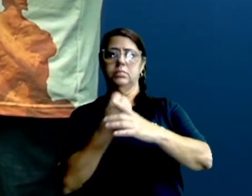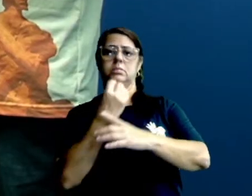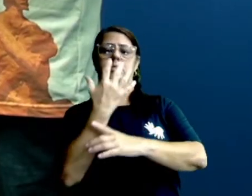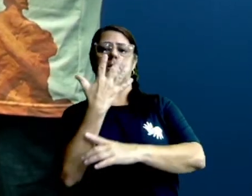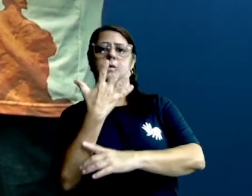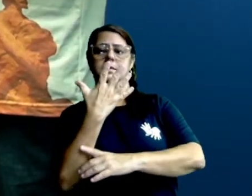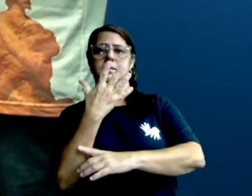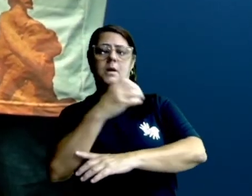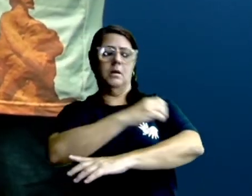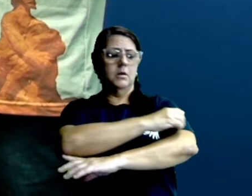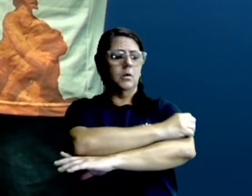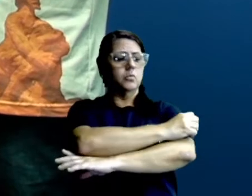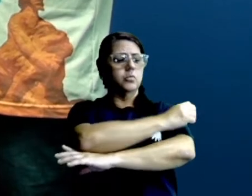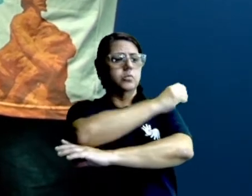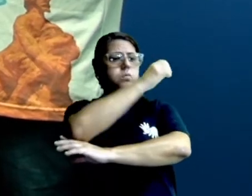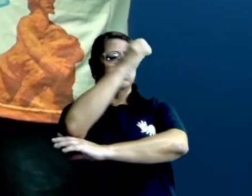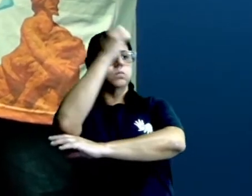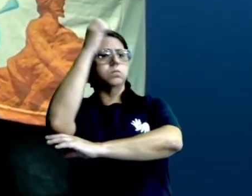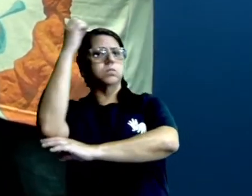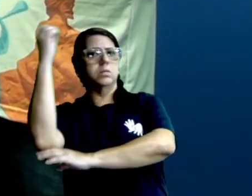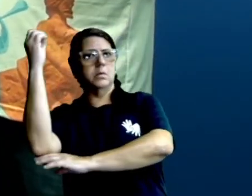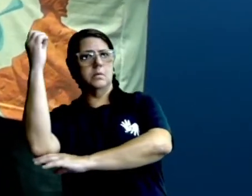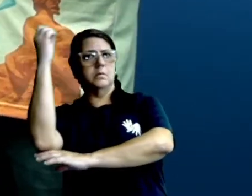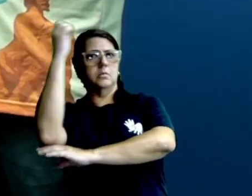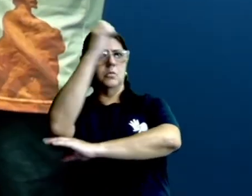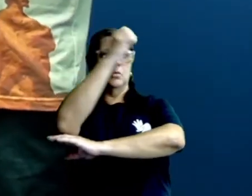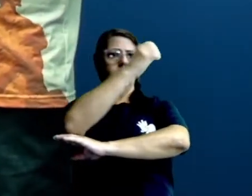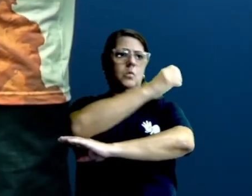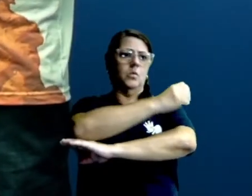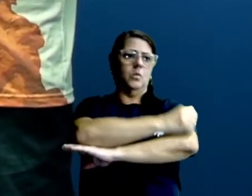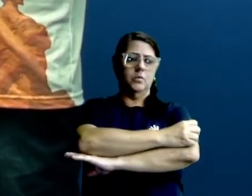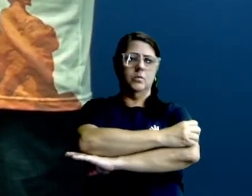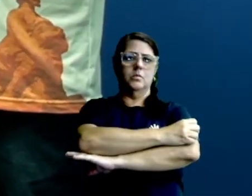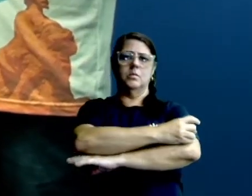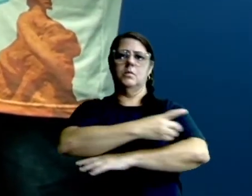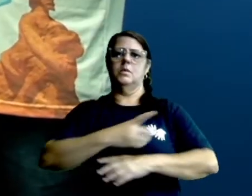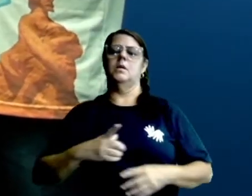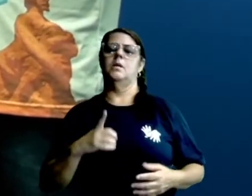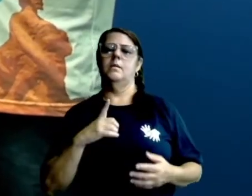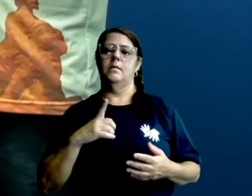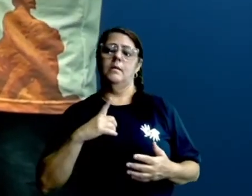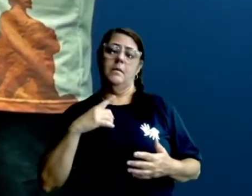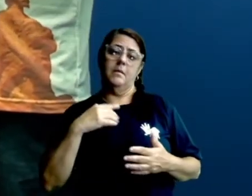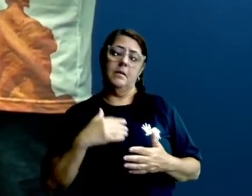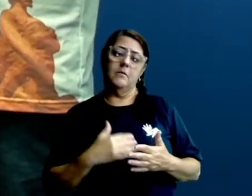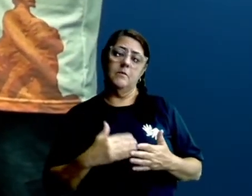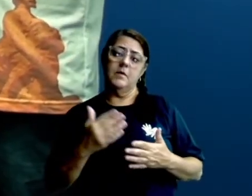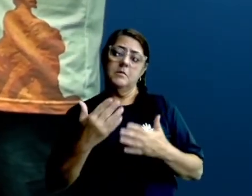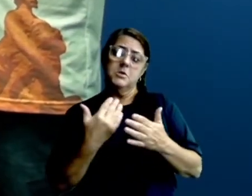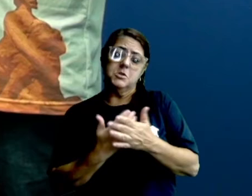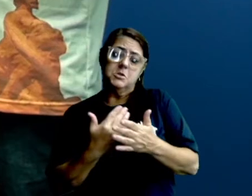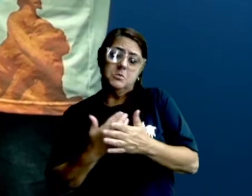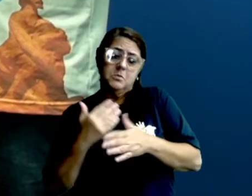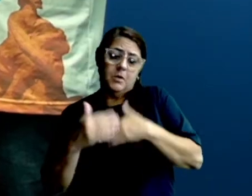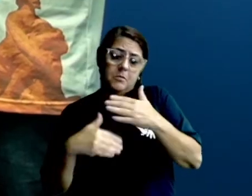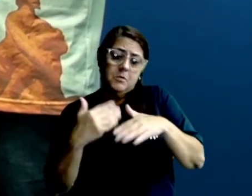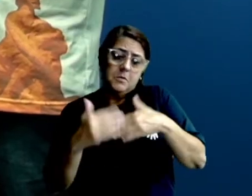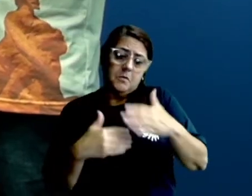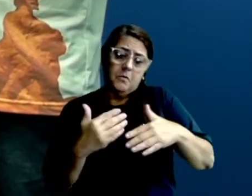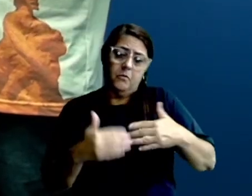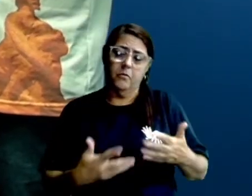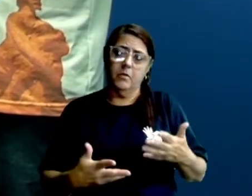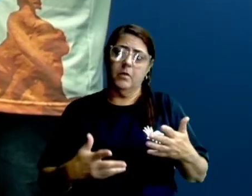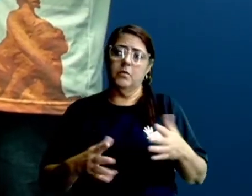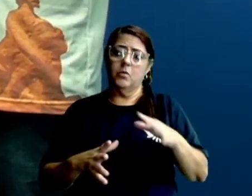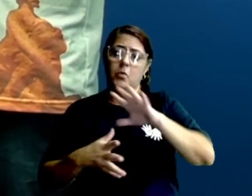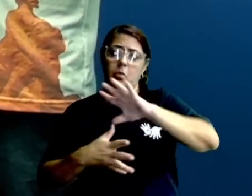né, com o desenvolvimento da cartografia, a gente vai ver mais à frente Mercator, ele desenvolve, né, o planisfério, né, o